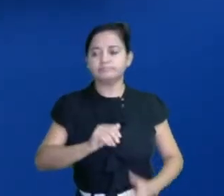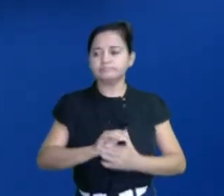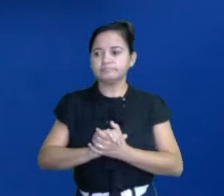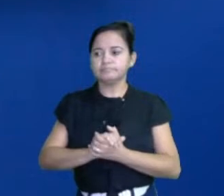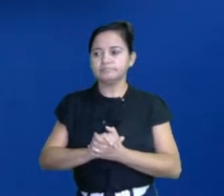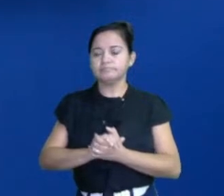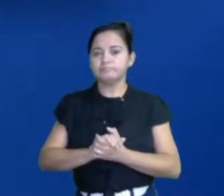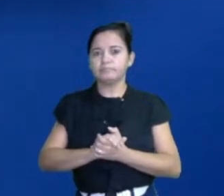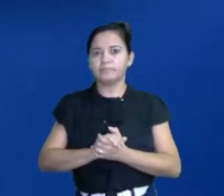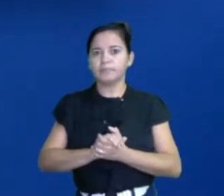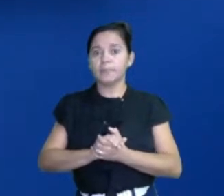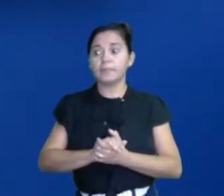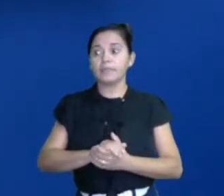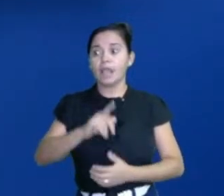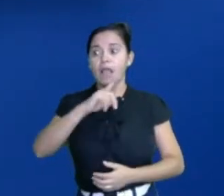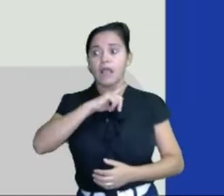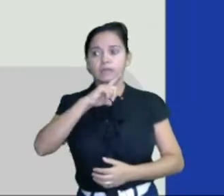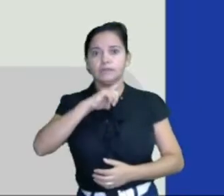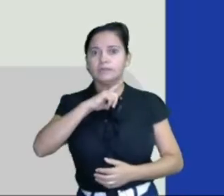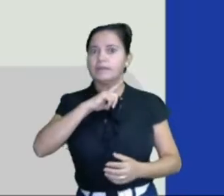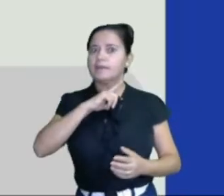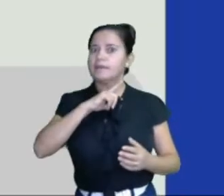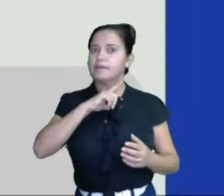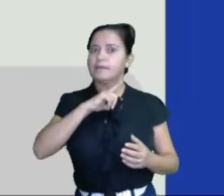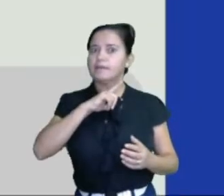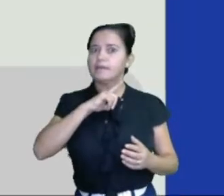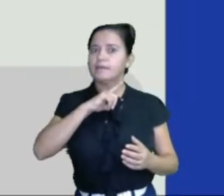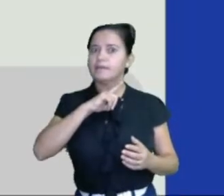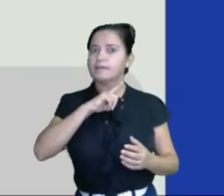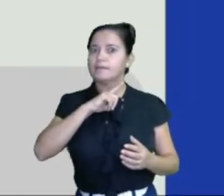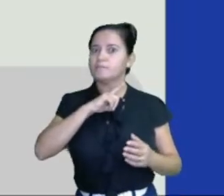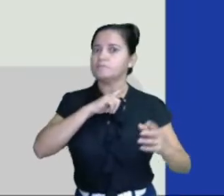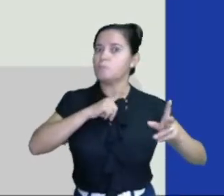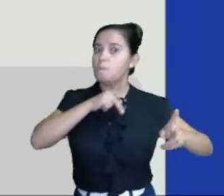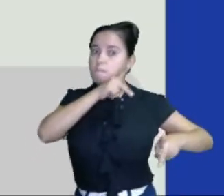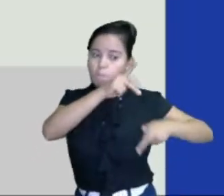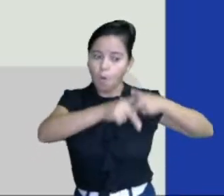Temos aqui, ó, patrimônio dos povos,